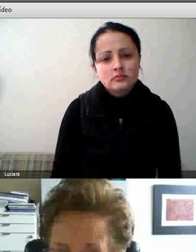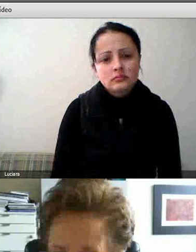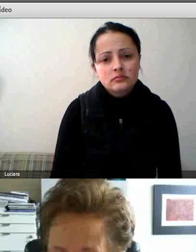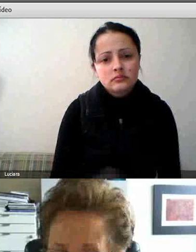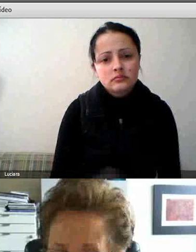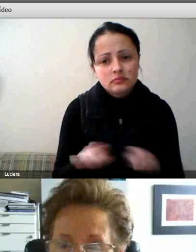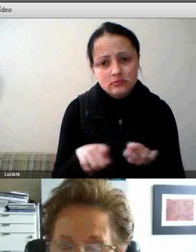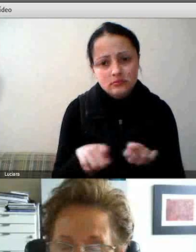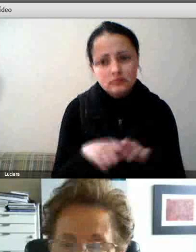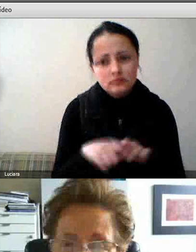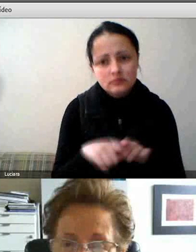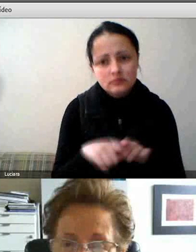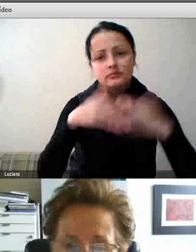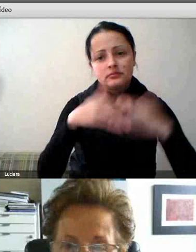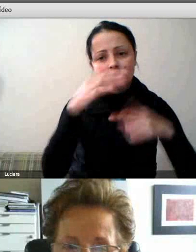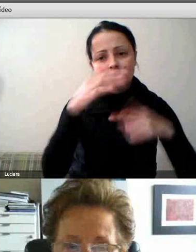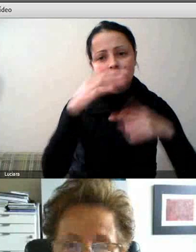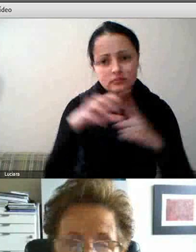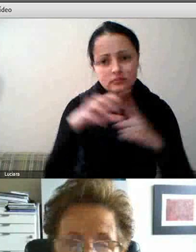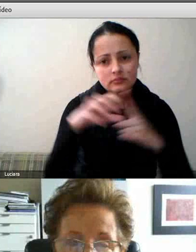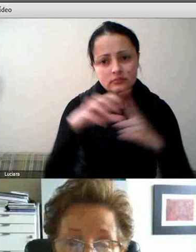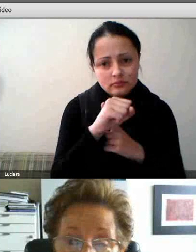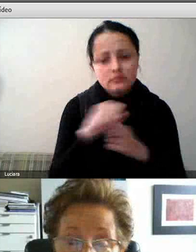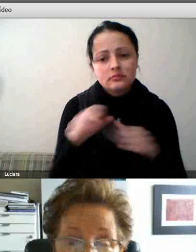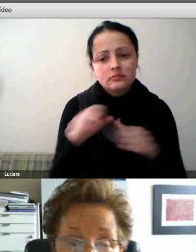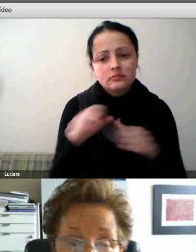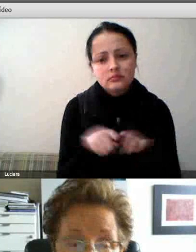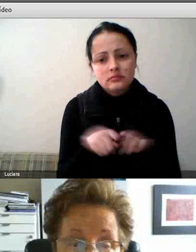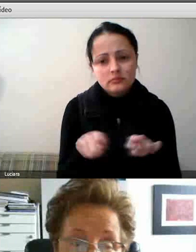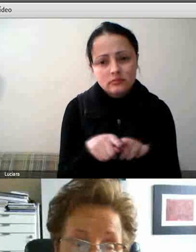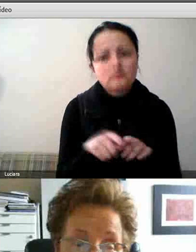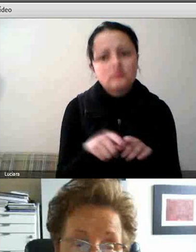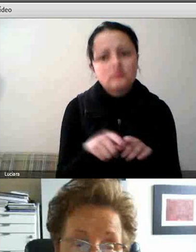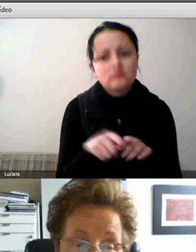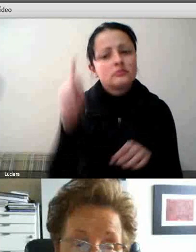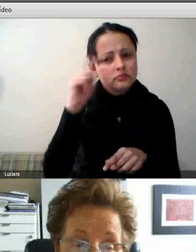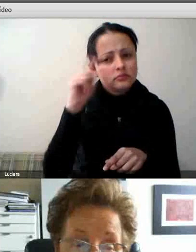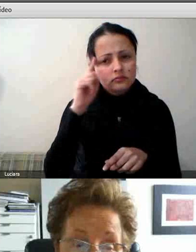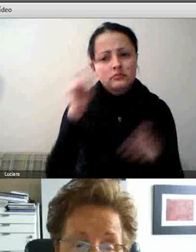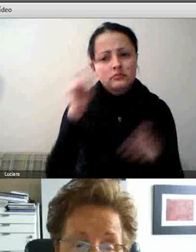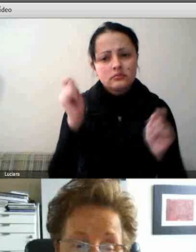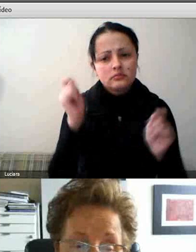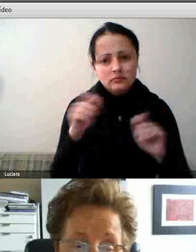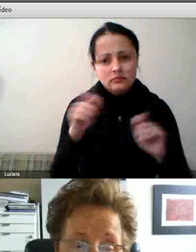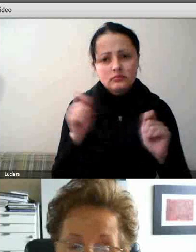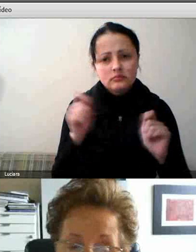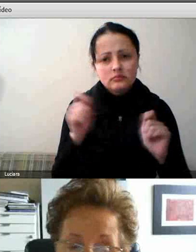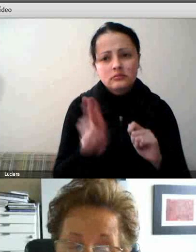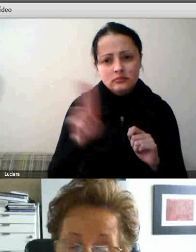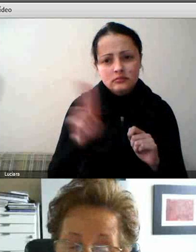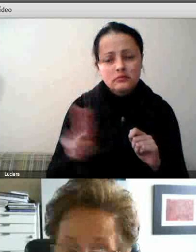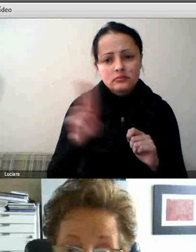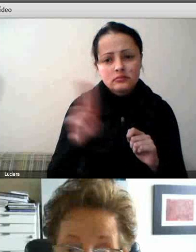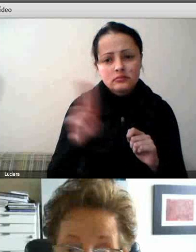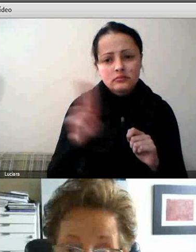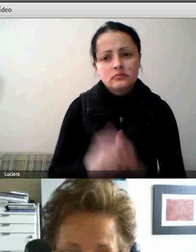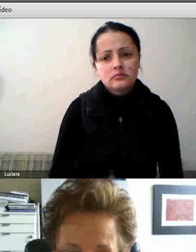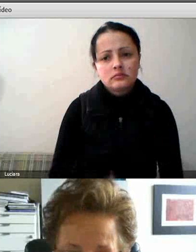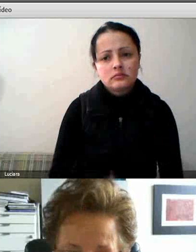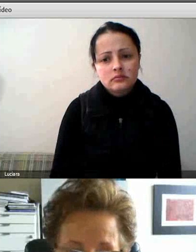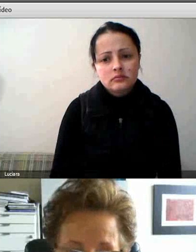ler porque ficou muito pequenininha a letra, né? Mas eu queria mostrar para vocês esses exemplos de